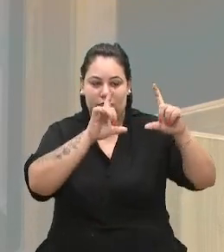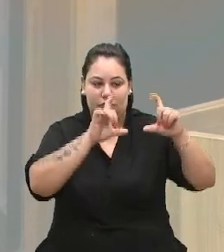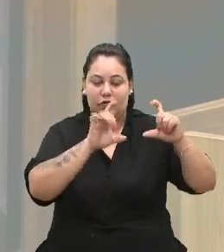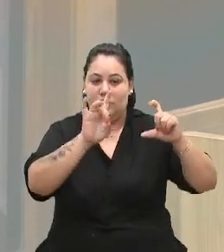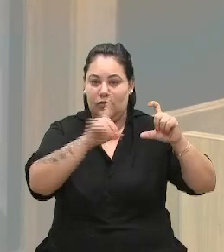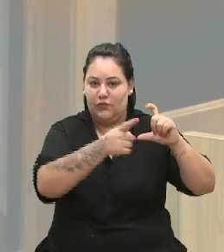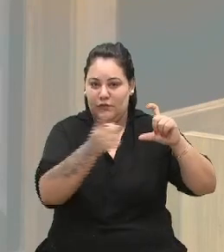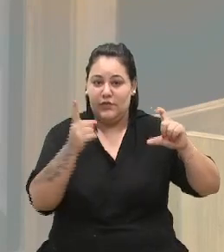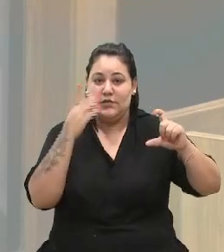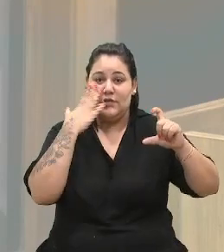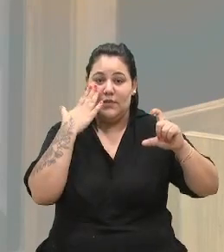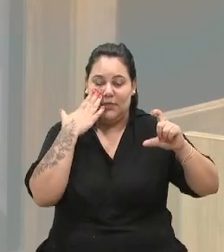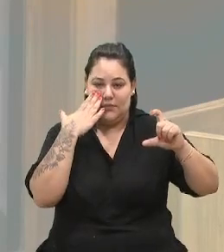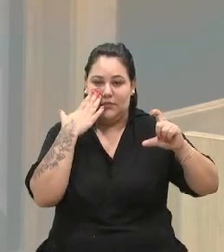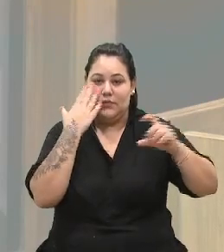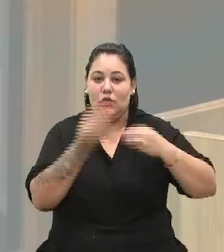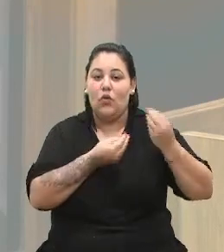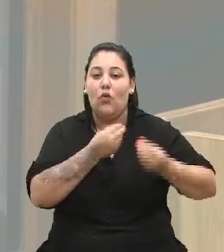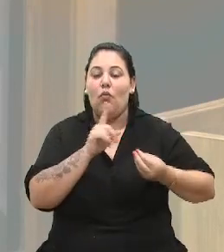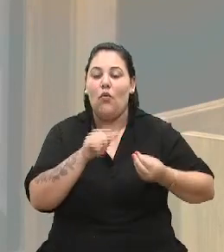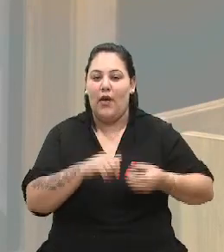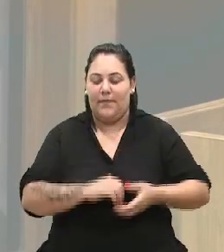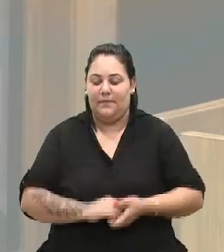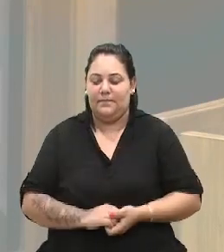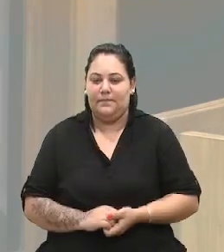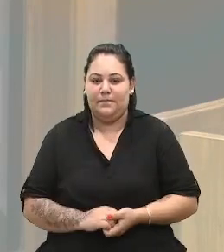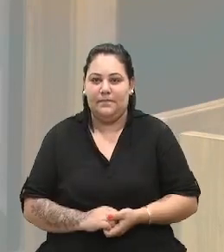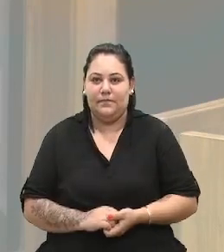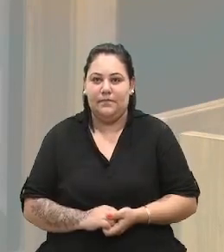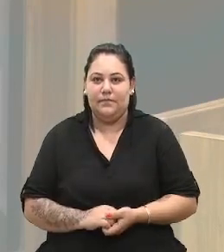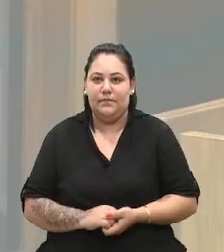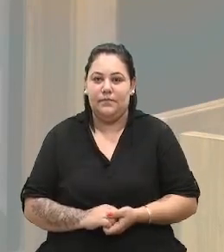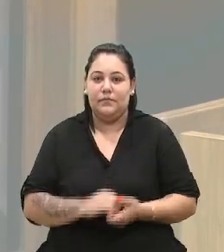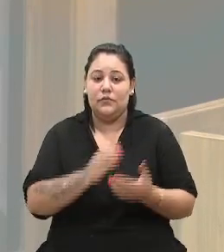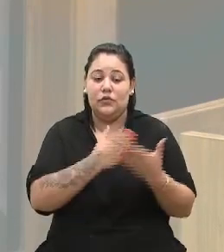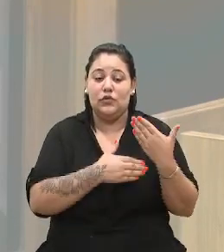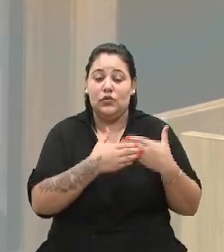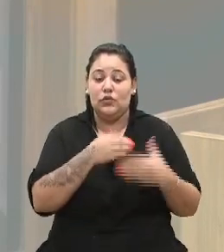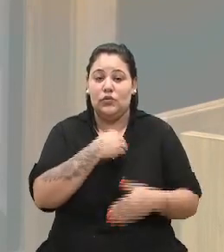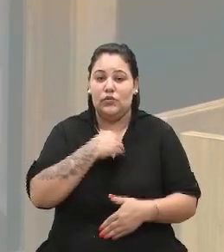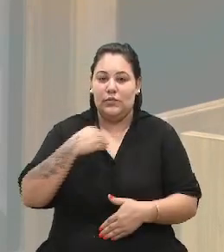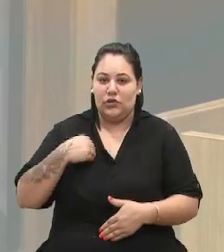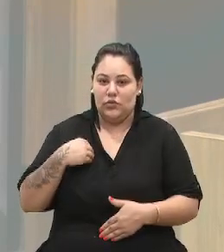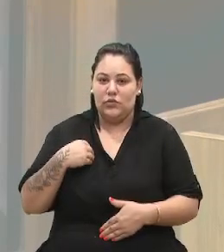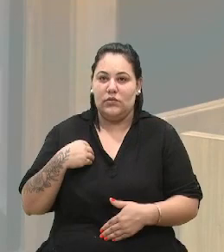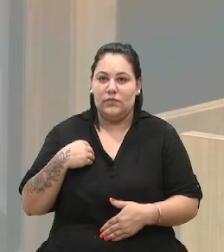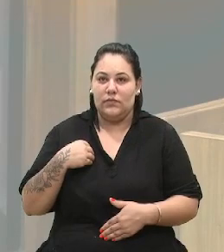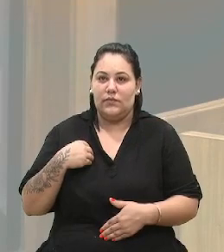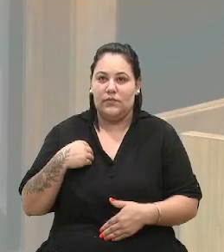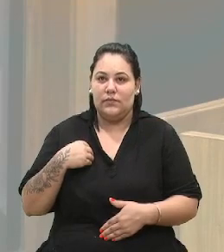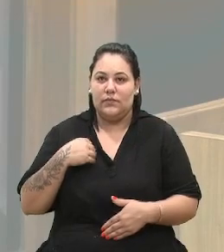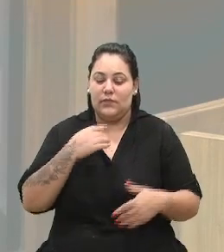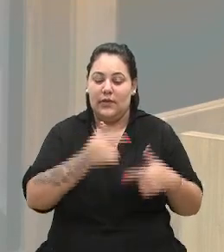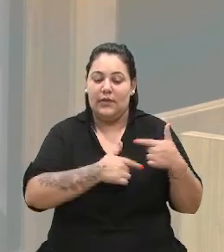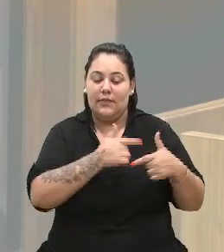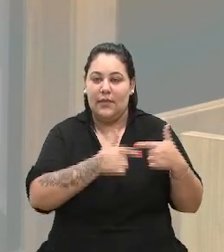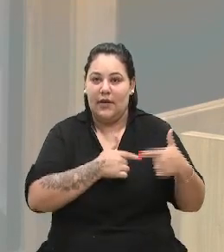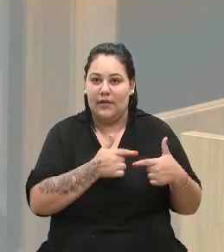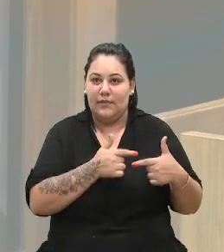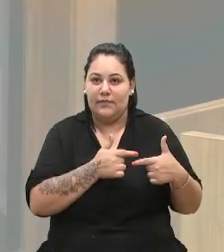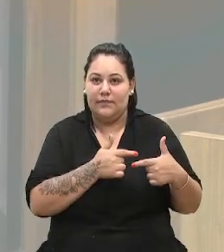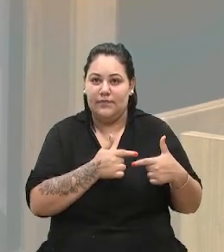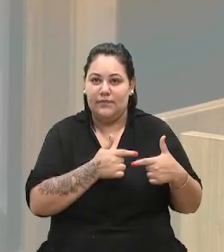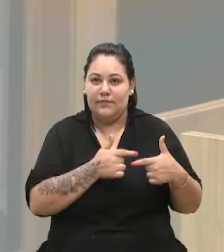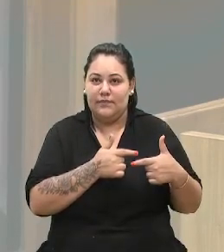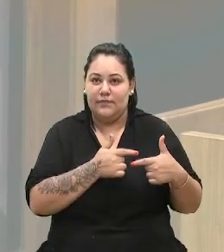terem uma ideia da dimensão do tamanho do Conselho. Todos os médicos, para trabalharem de forma